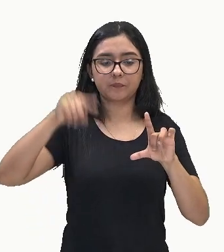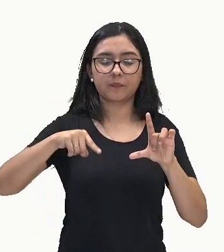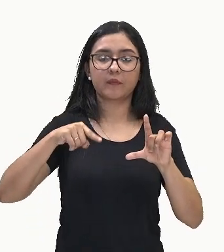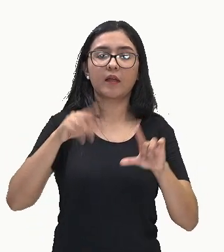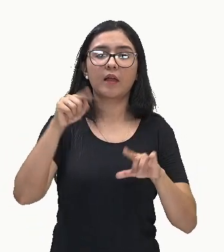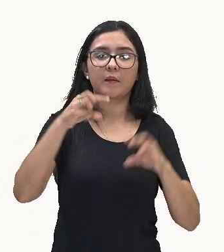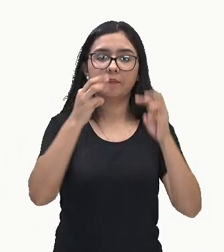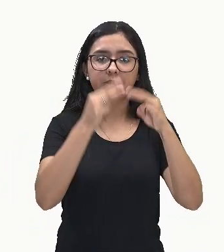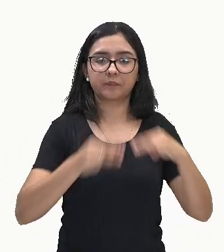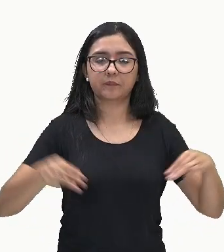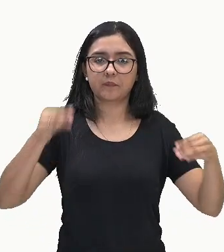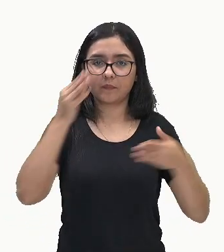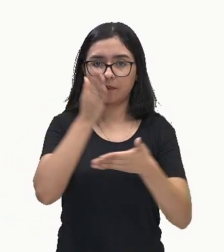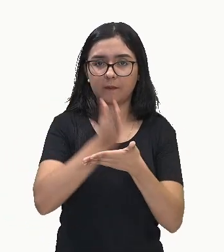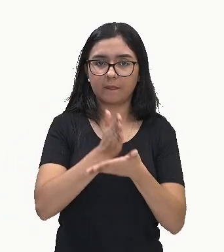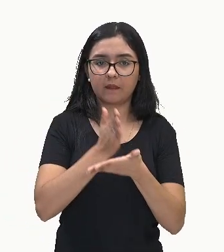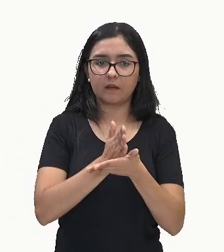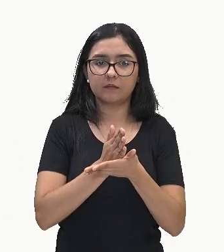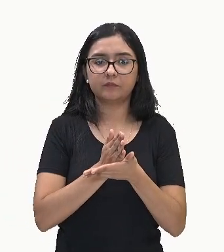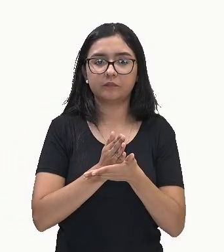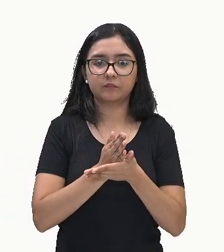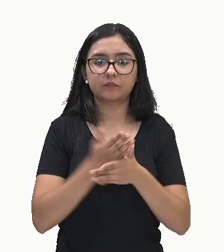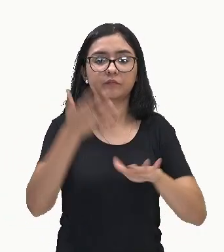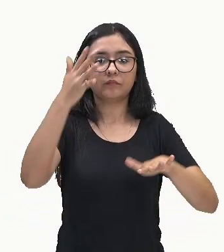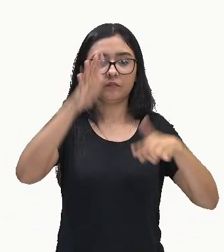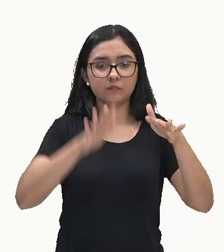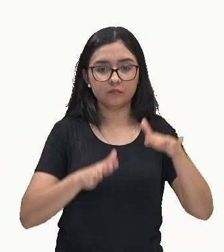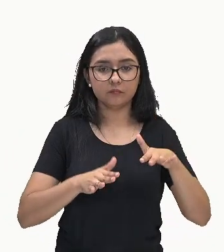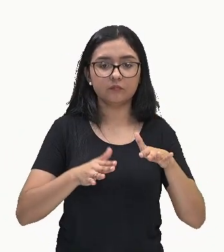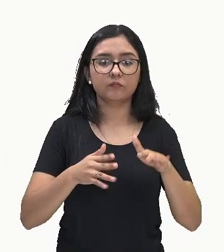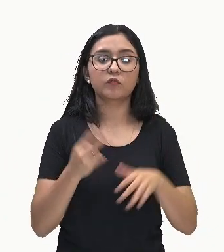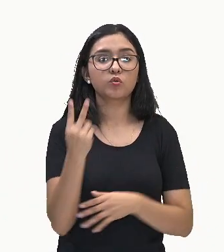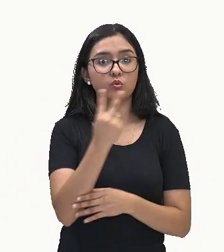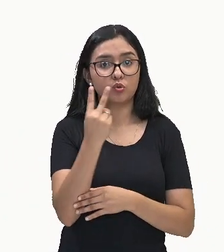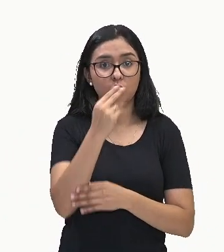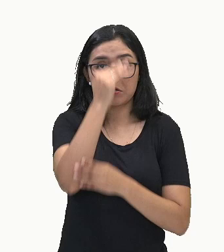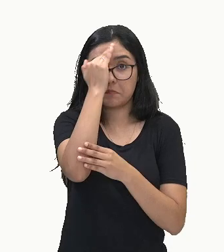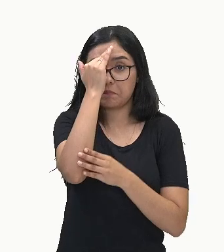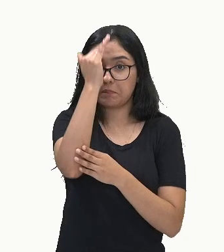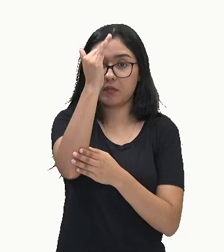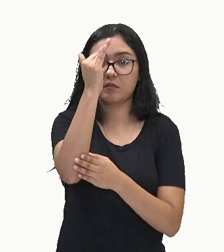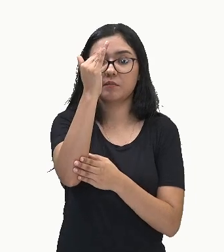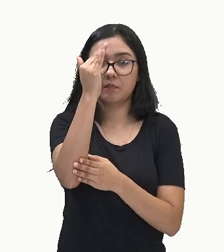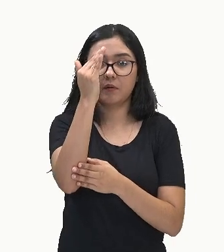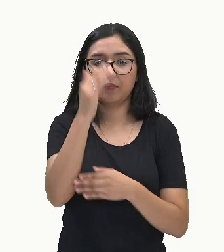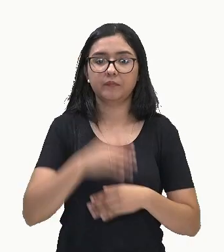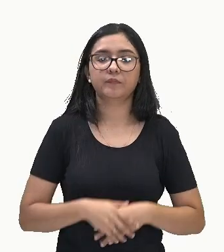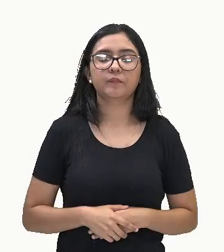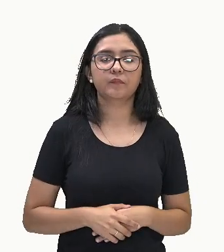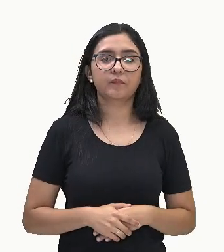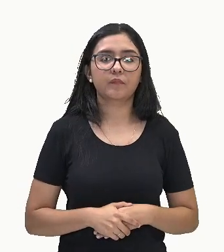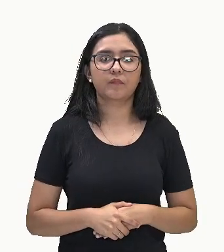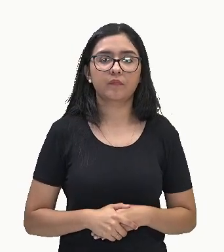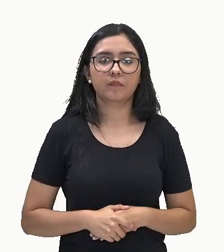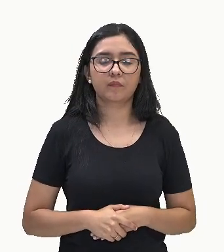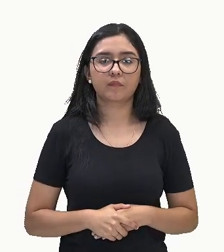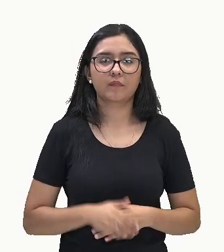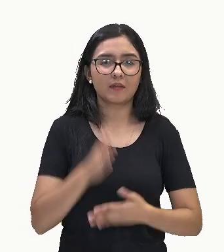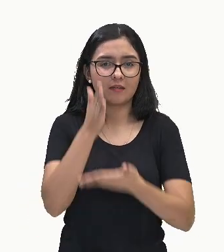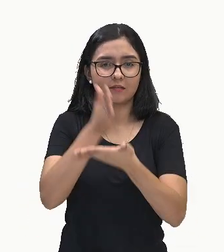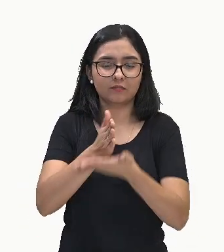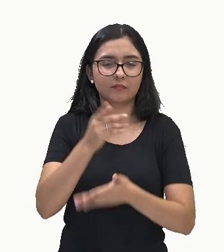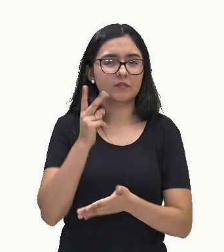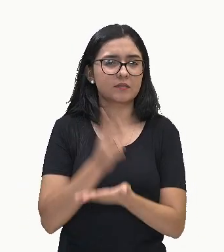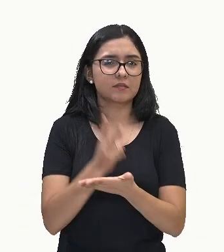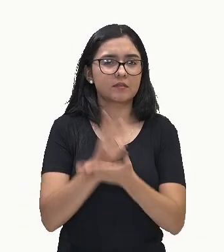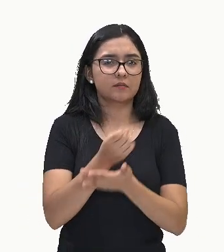será obtida pela média aritmética dos dois termos centrais certo então toda vez que a